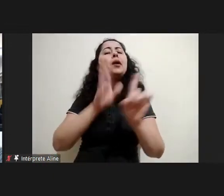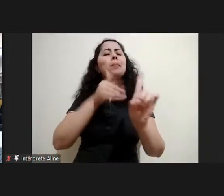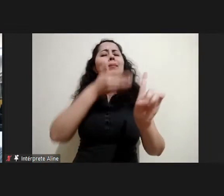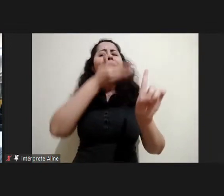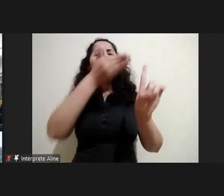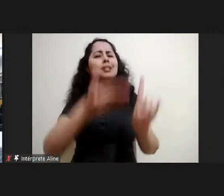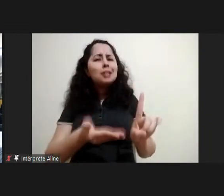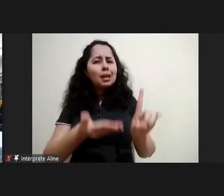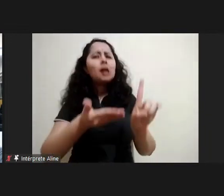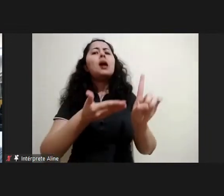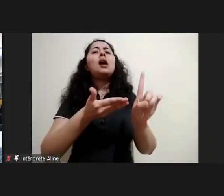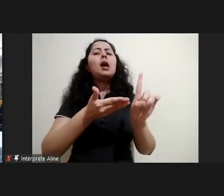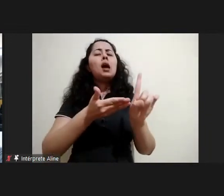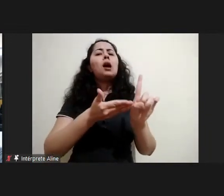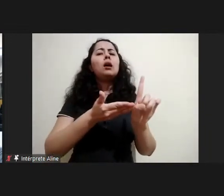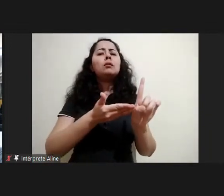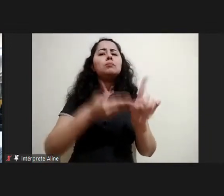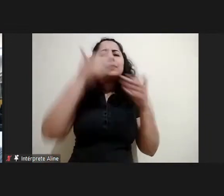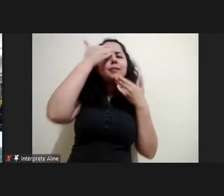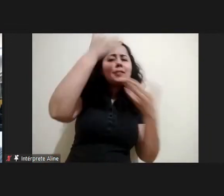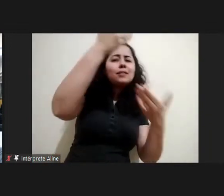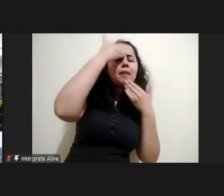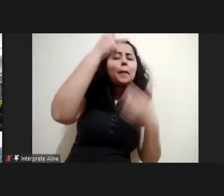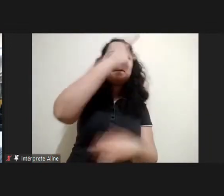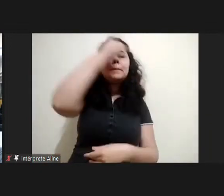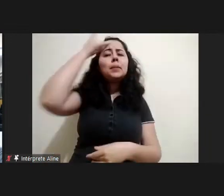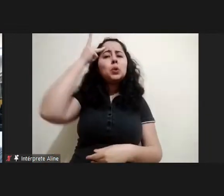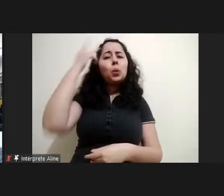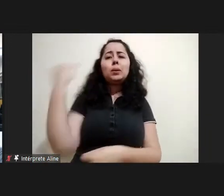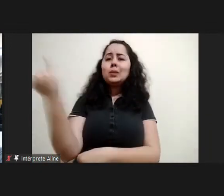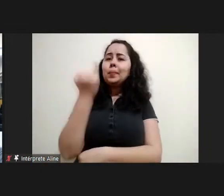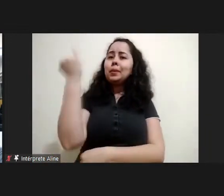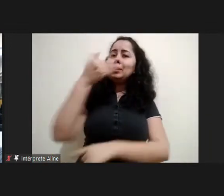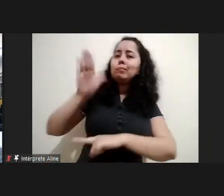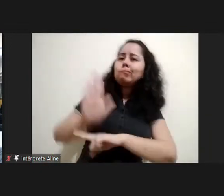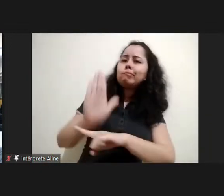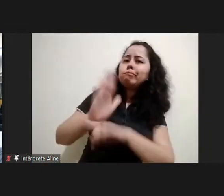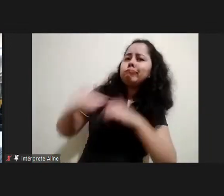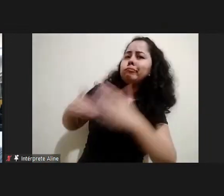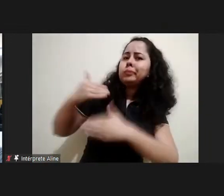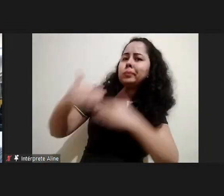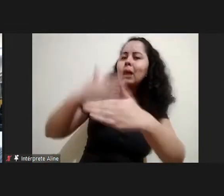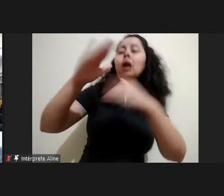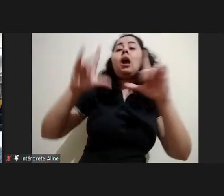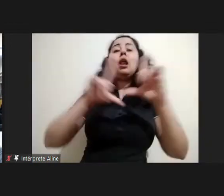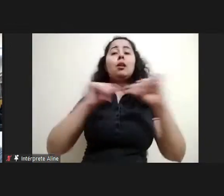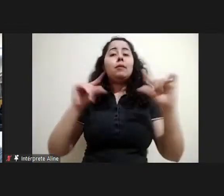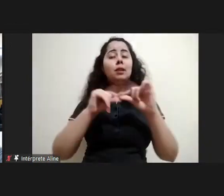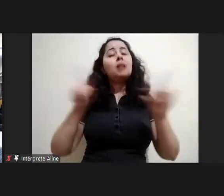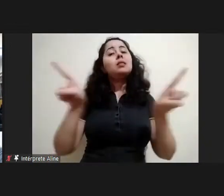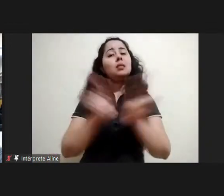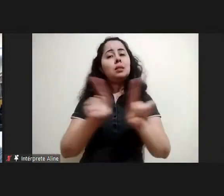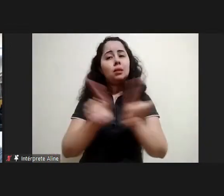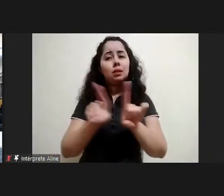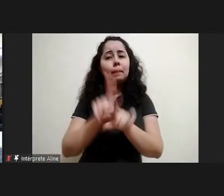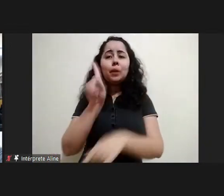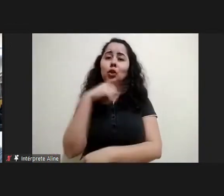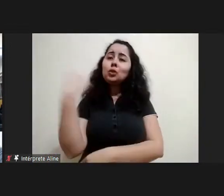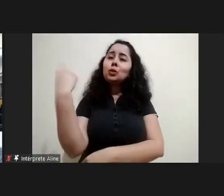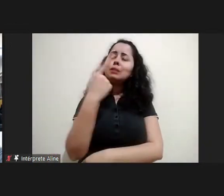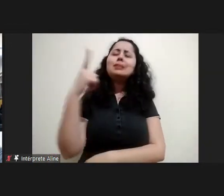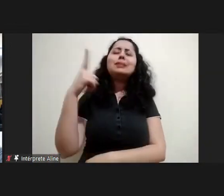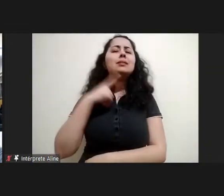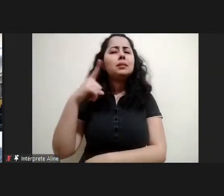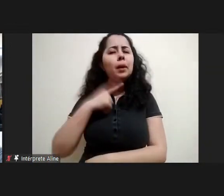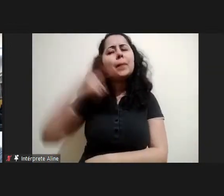importantes na construção da nossa universidade, é porque nós temos total